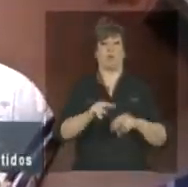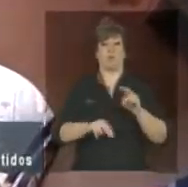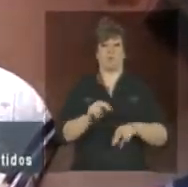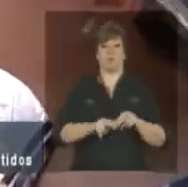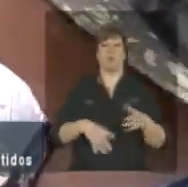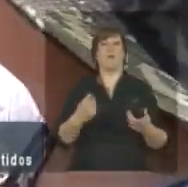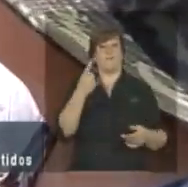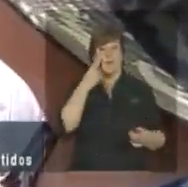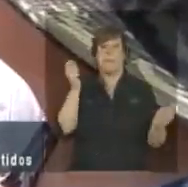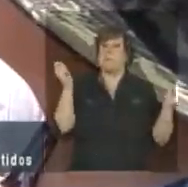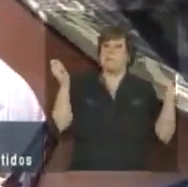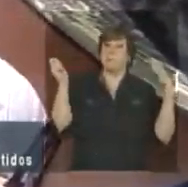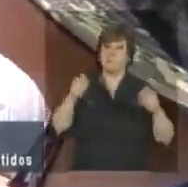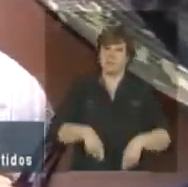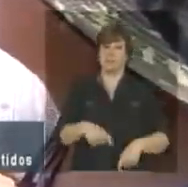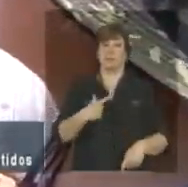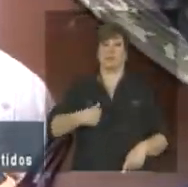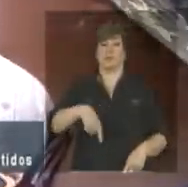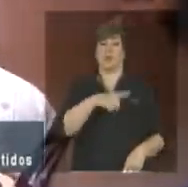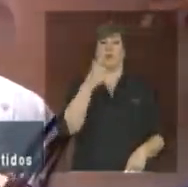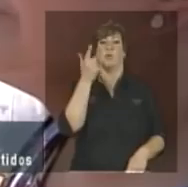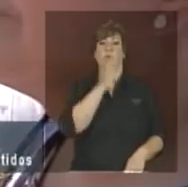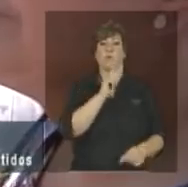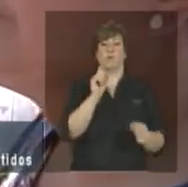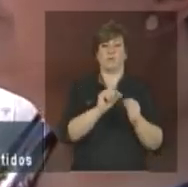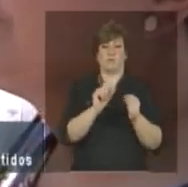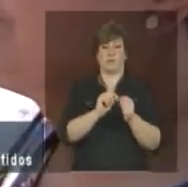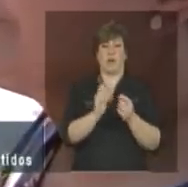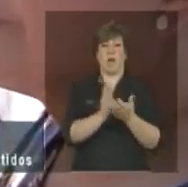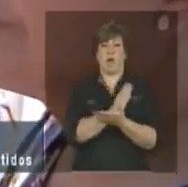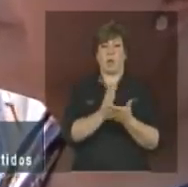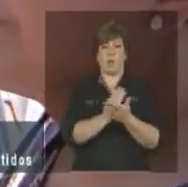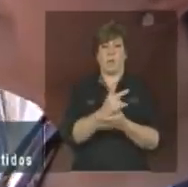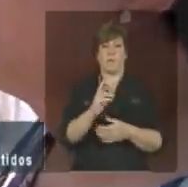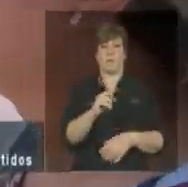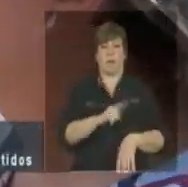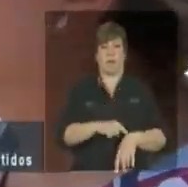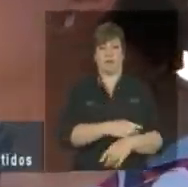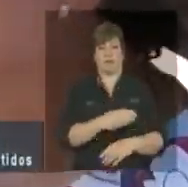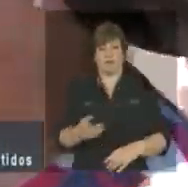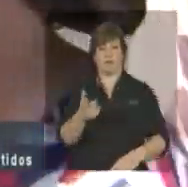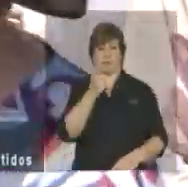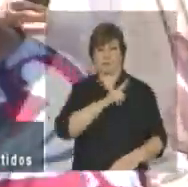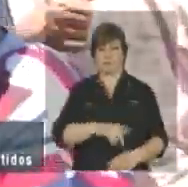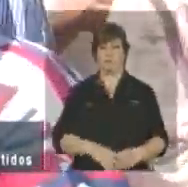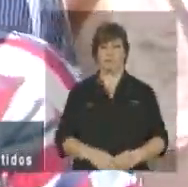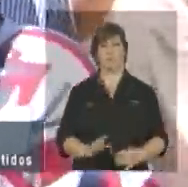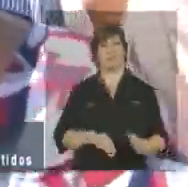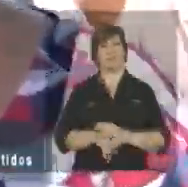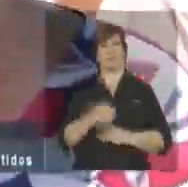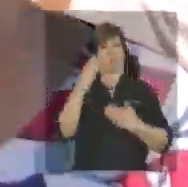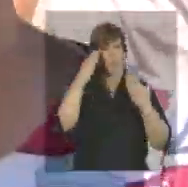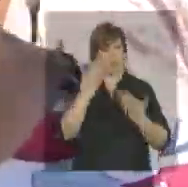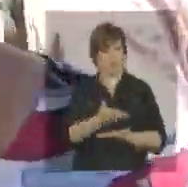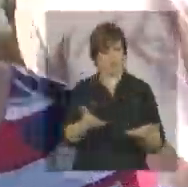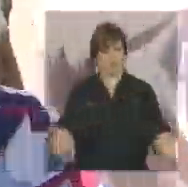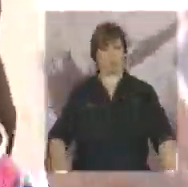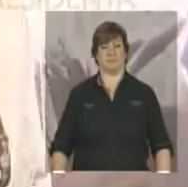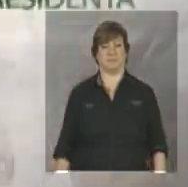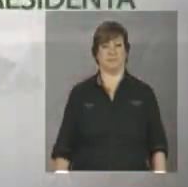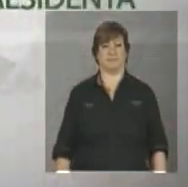vai ver se é possível a gente antecipar algum dos prazos que foram acertados. Ok, muito obrigado. Gente, agradeço, viu?